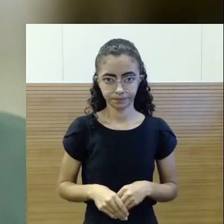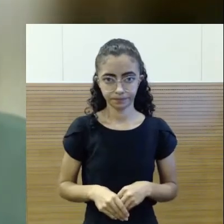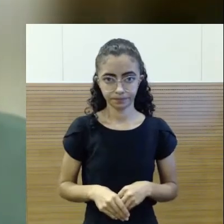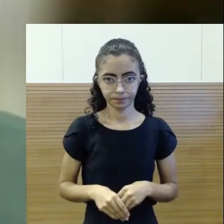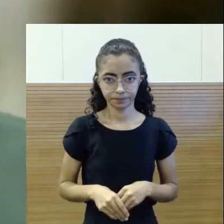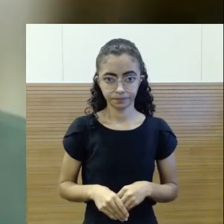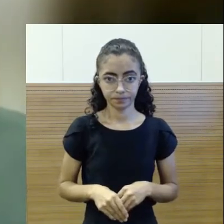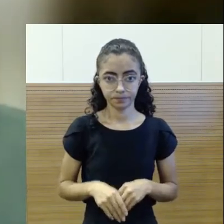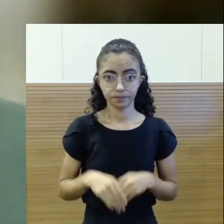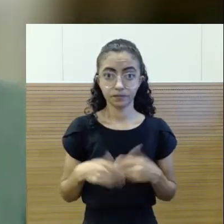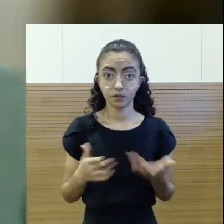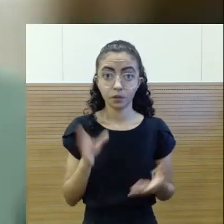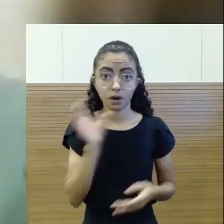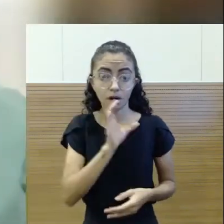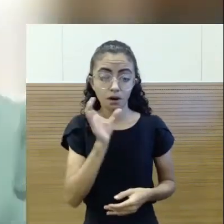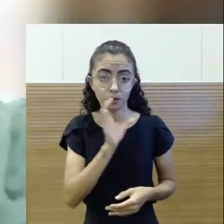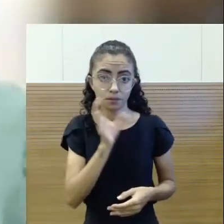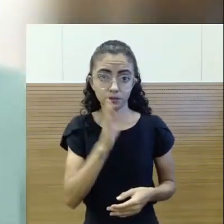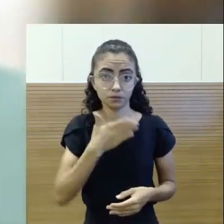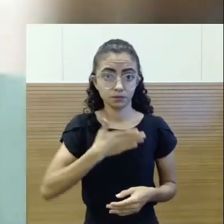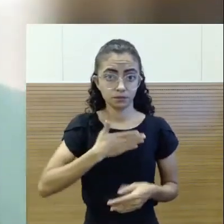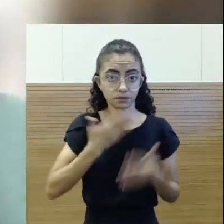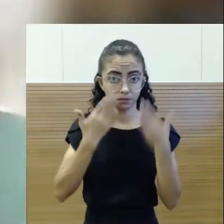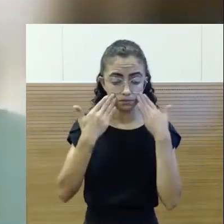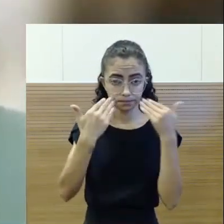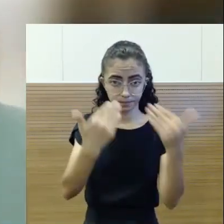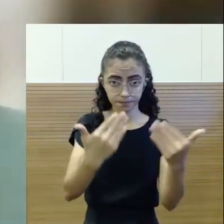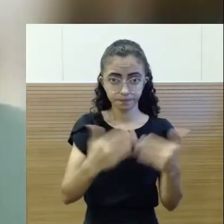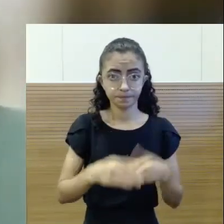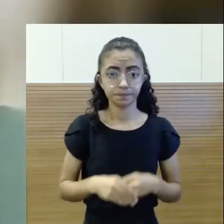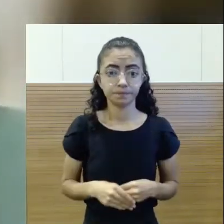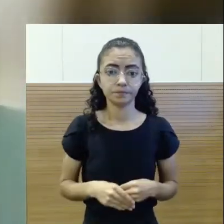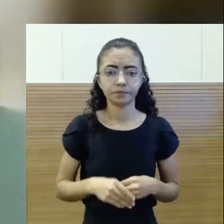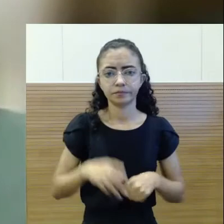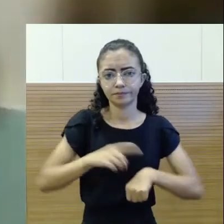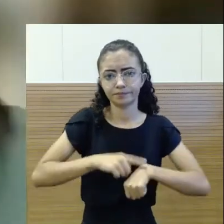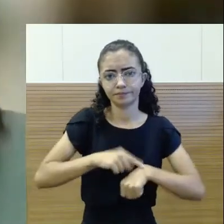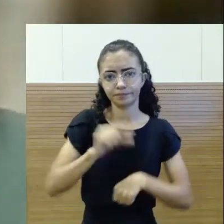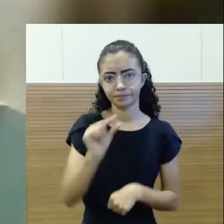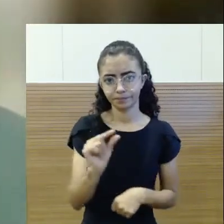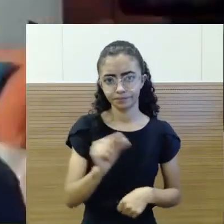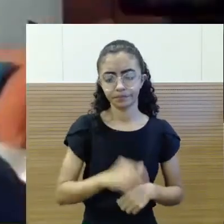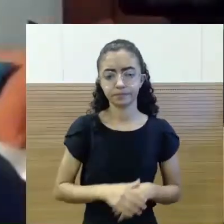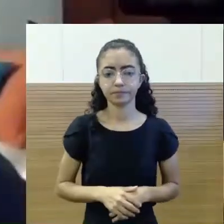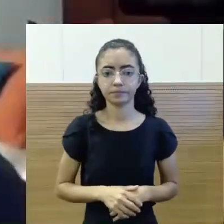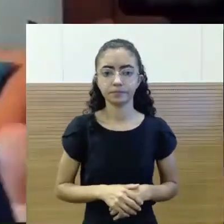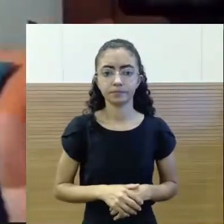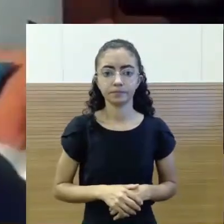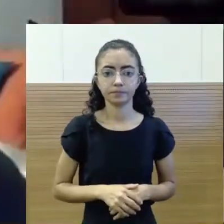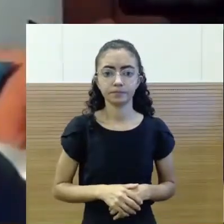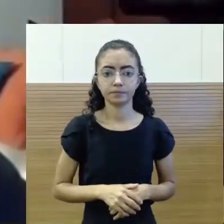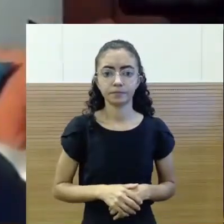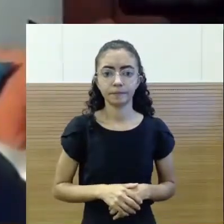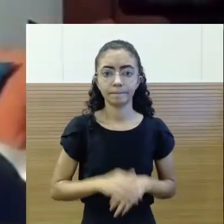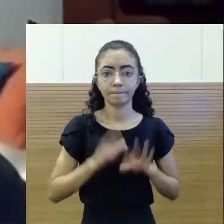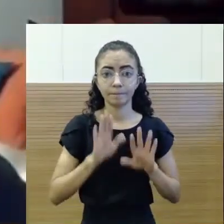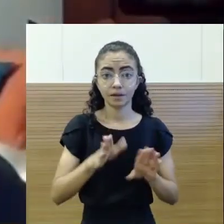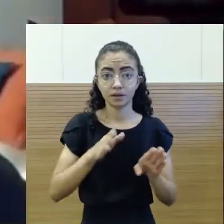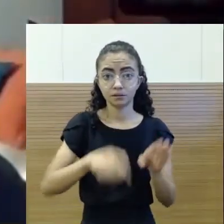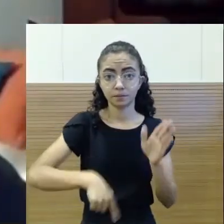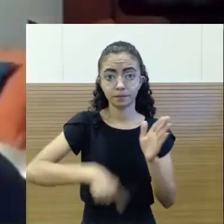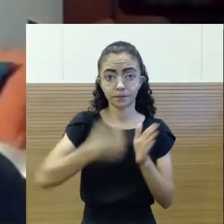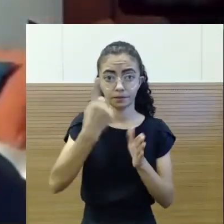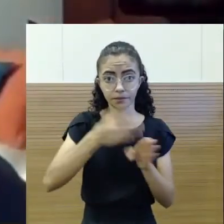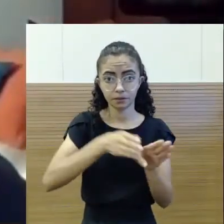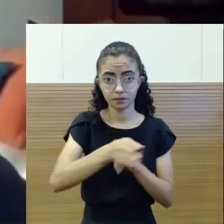Muito rapidamente, Gisele, na minha apresentação, quer dizer, eu tive muito pouco tempo, mas na primeira recomendação do